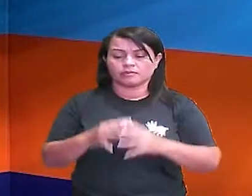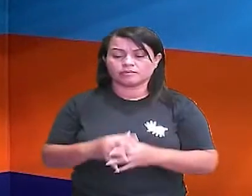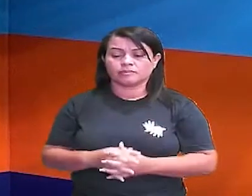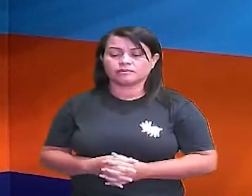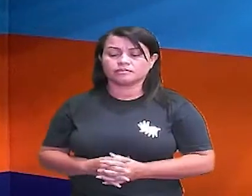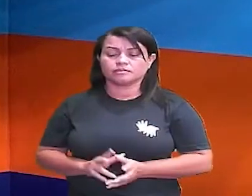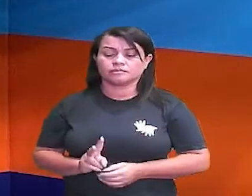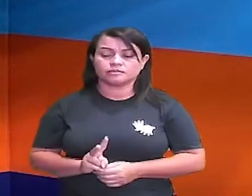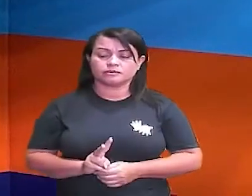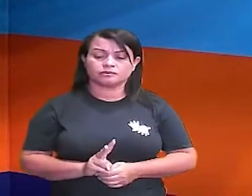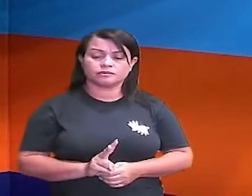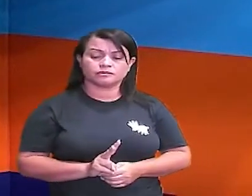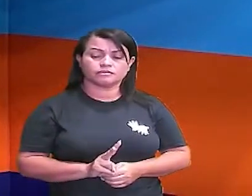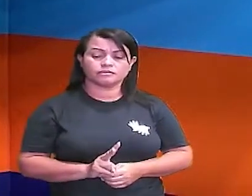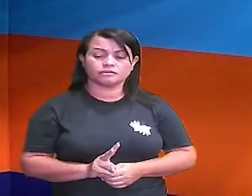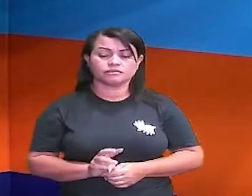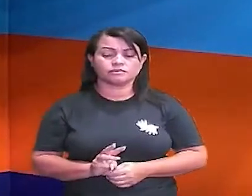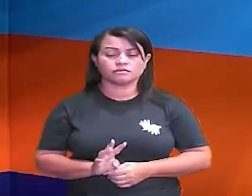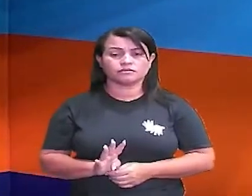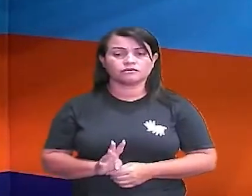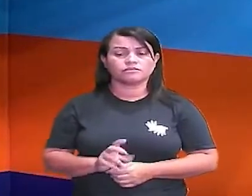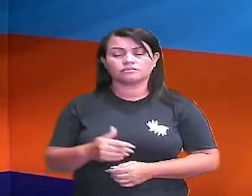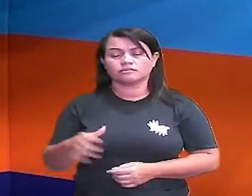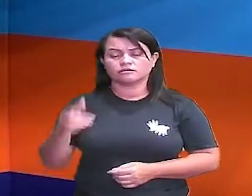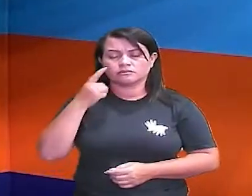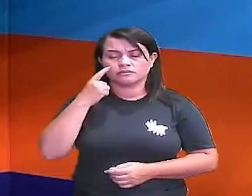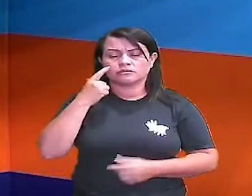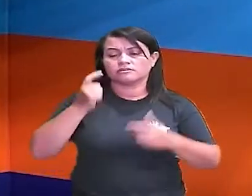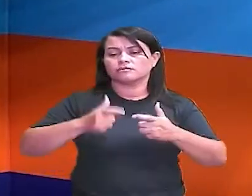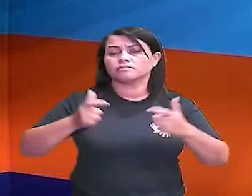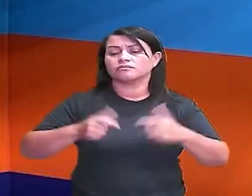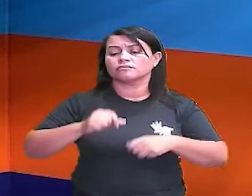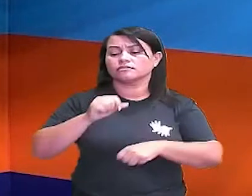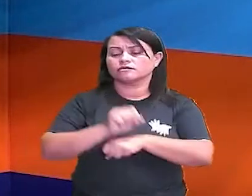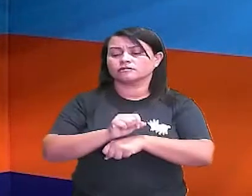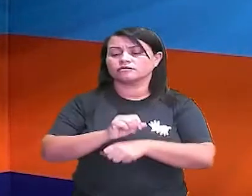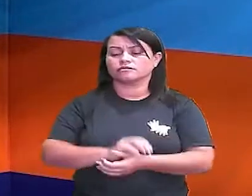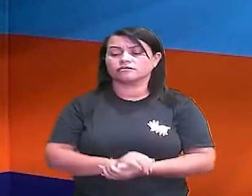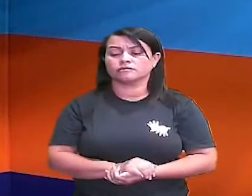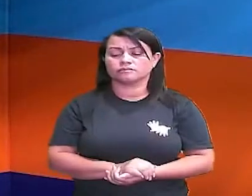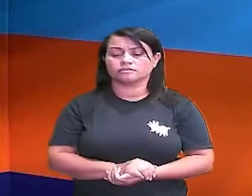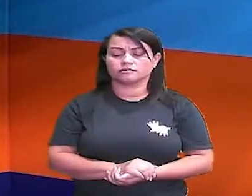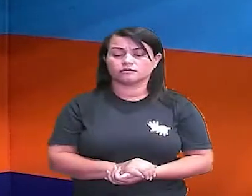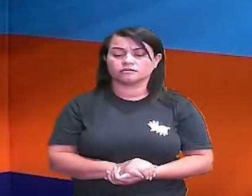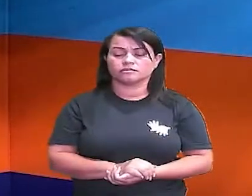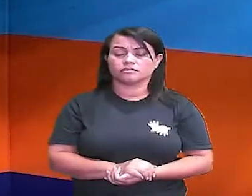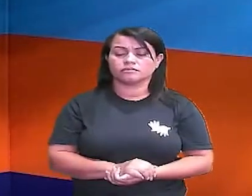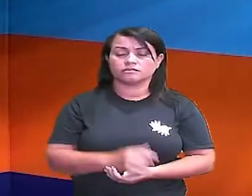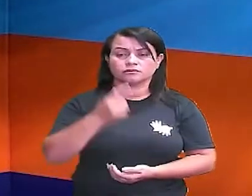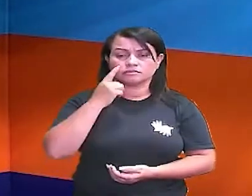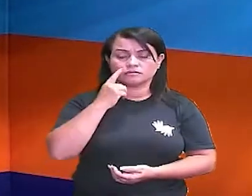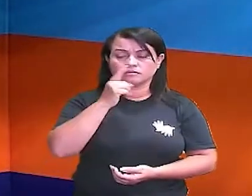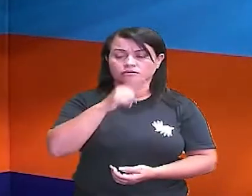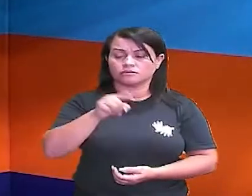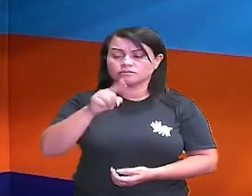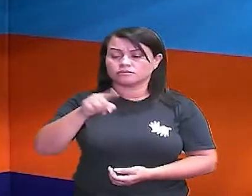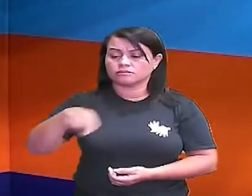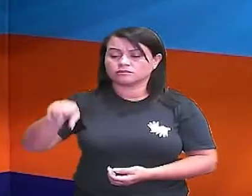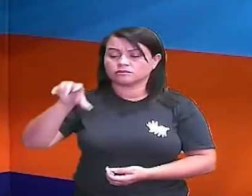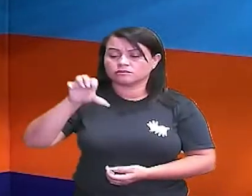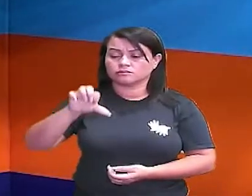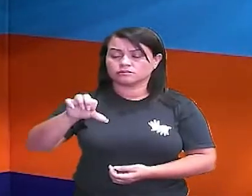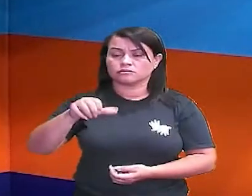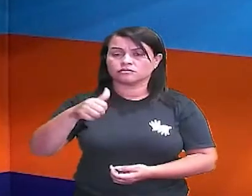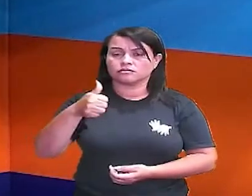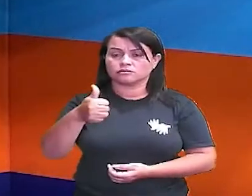sai contando. Então, vamos ver onde foi que ele parou. Ó, ele andou 9 casinhas e parou